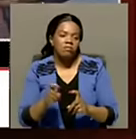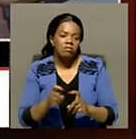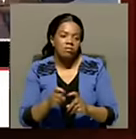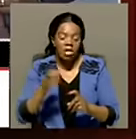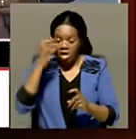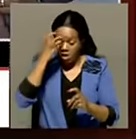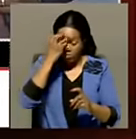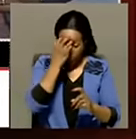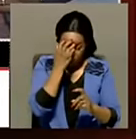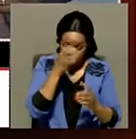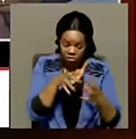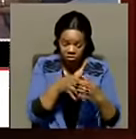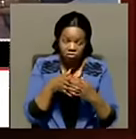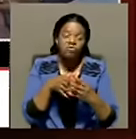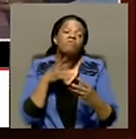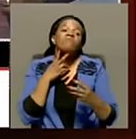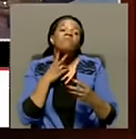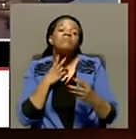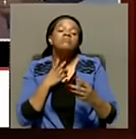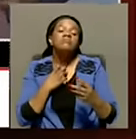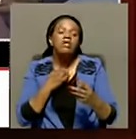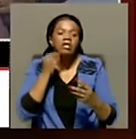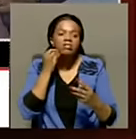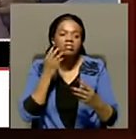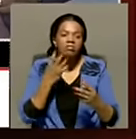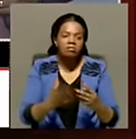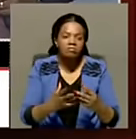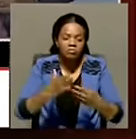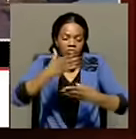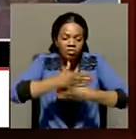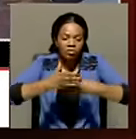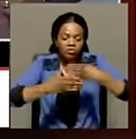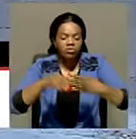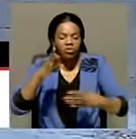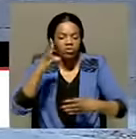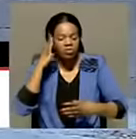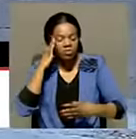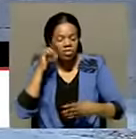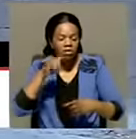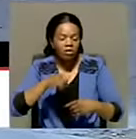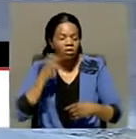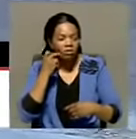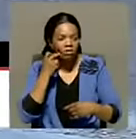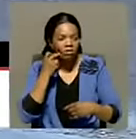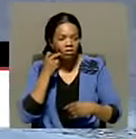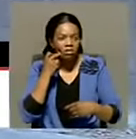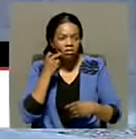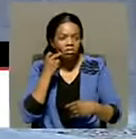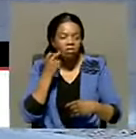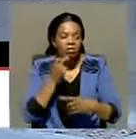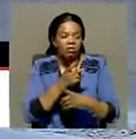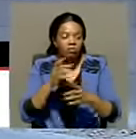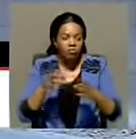têm interesse na indústria hoteleira. Sabemos que a cadeia de hotéis Hilton